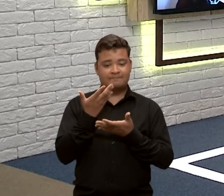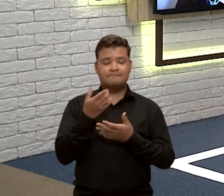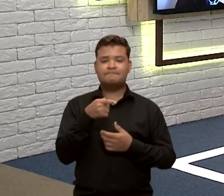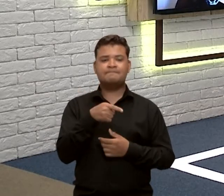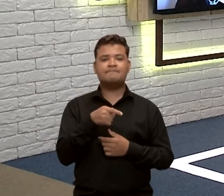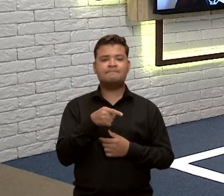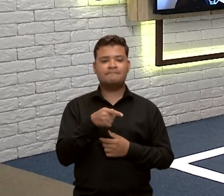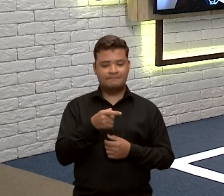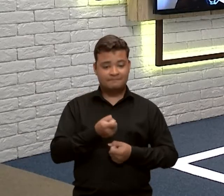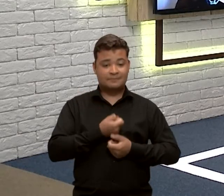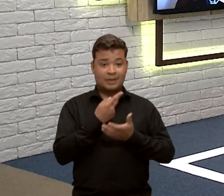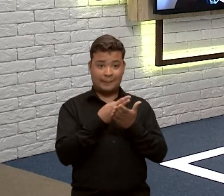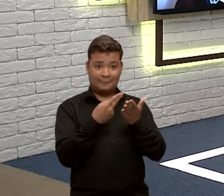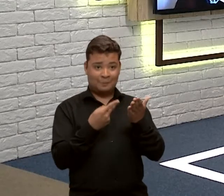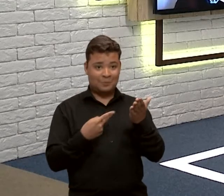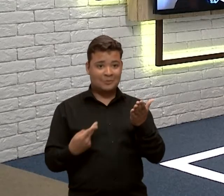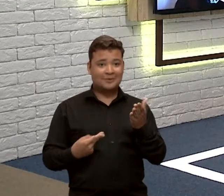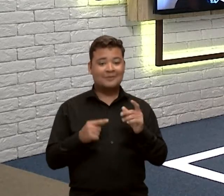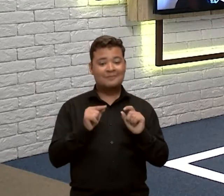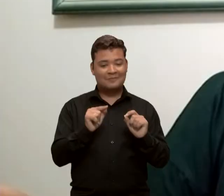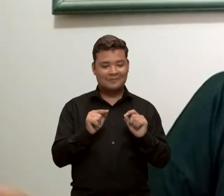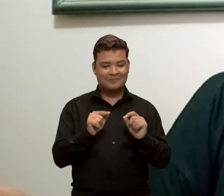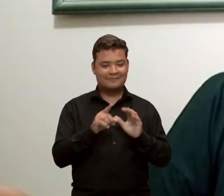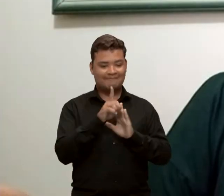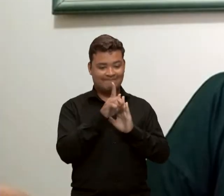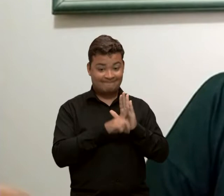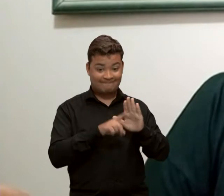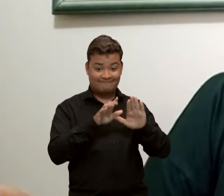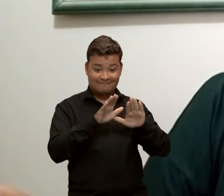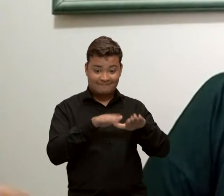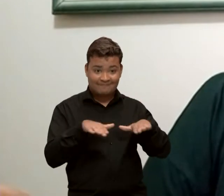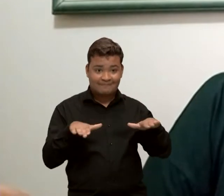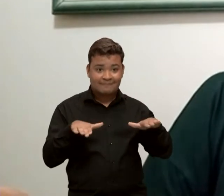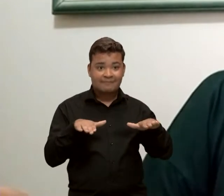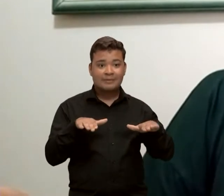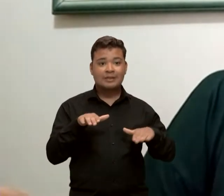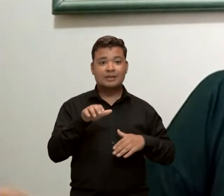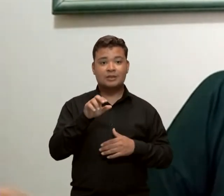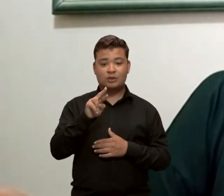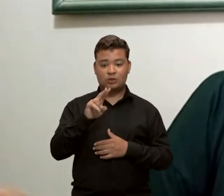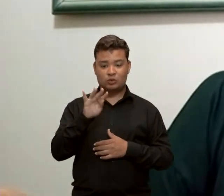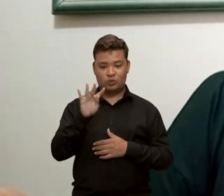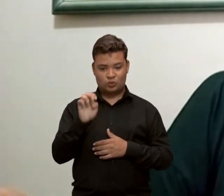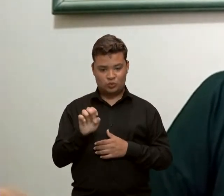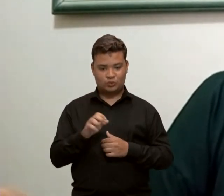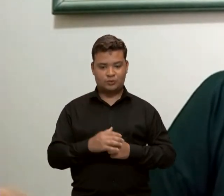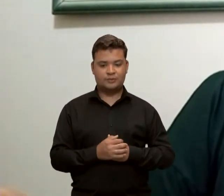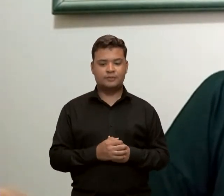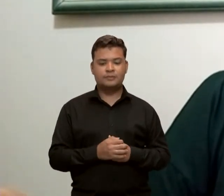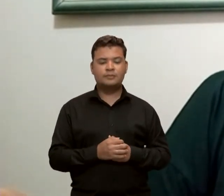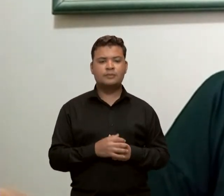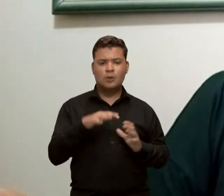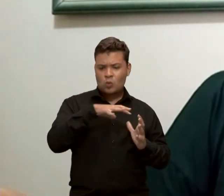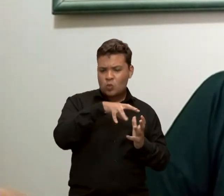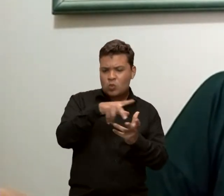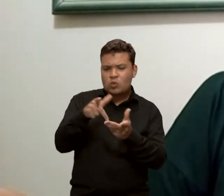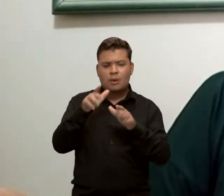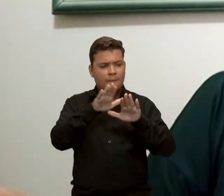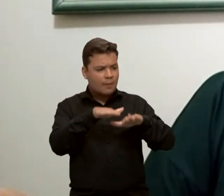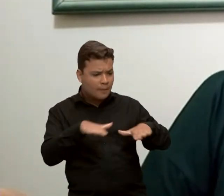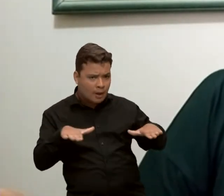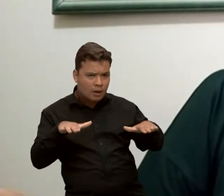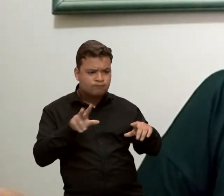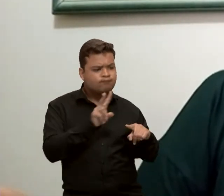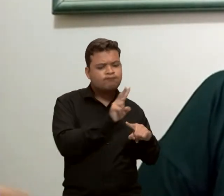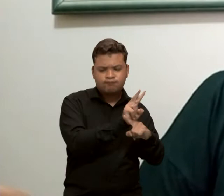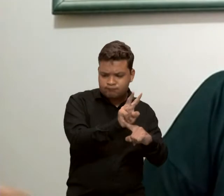falar para vocês, é o Direito das Crianças, de Ruth Rocha. Toda criança no mundo deve ser bem